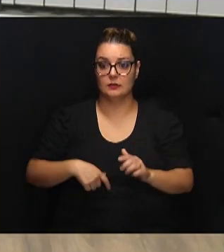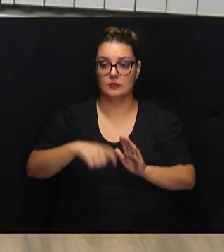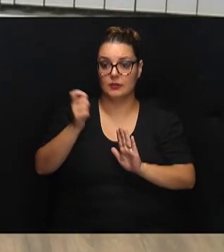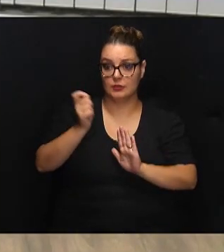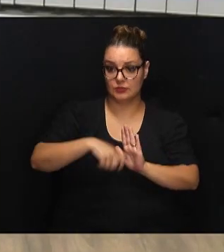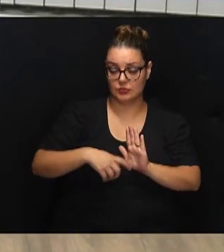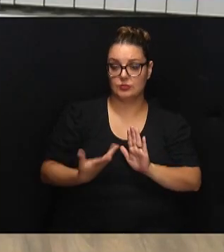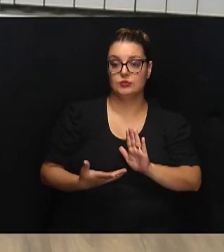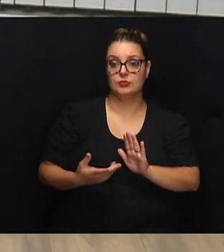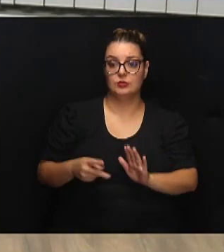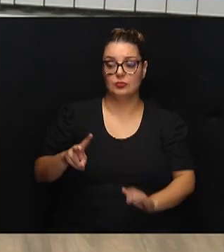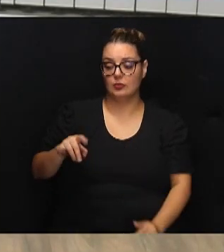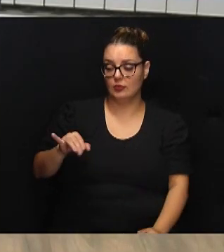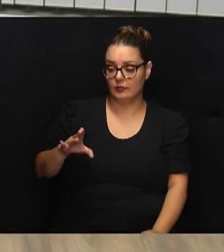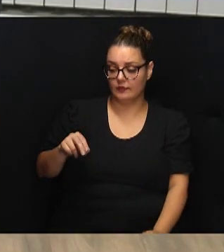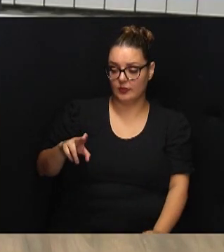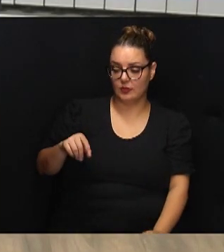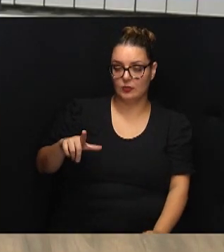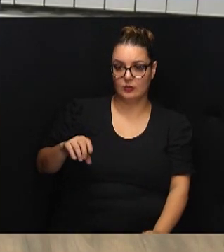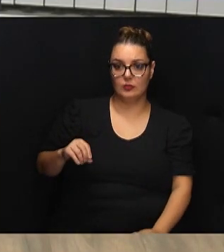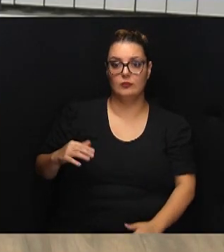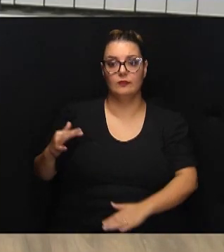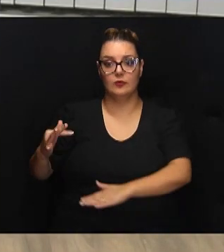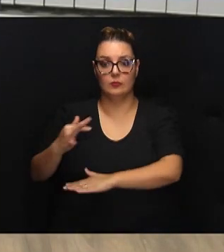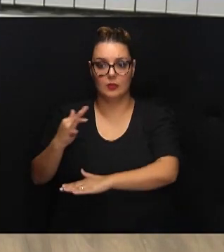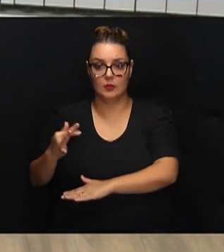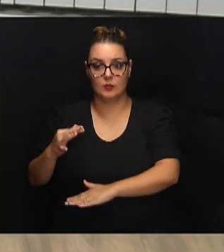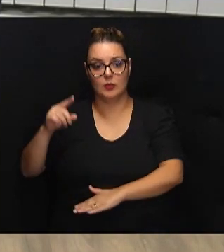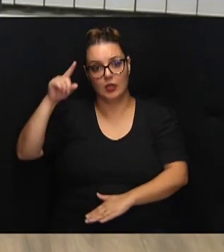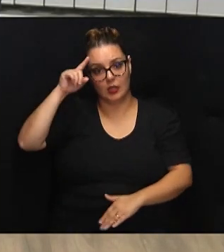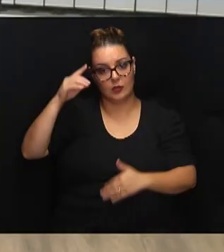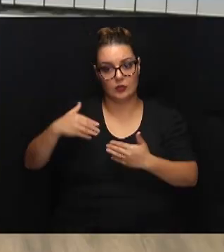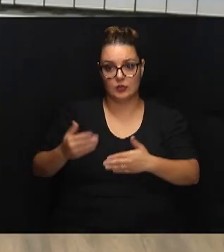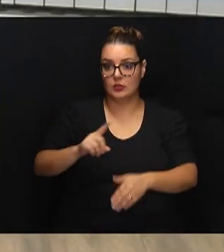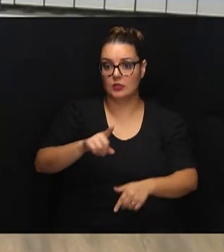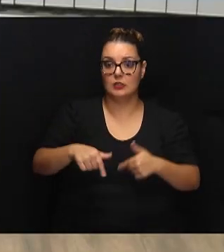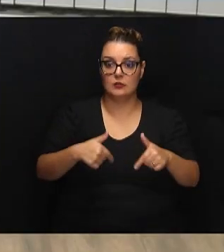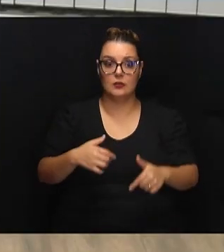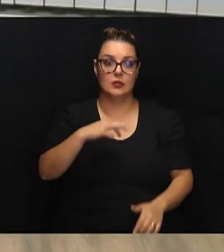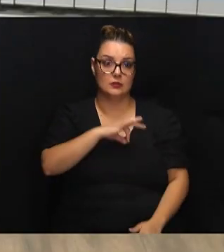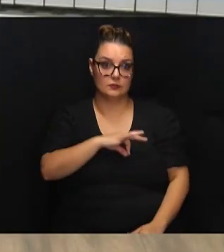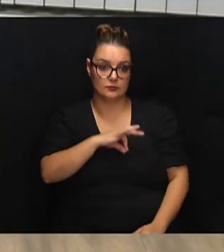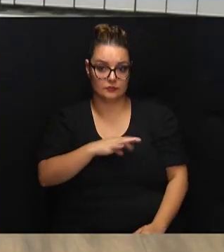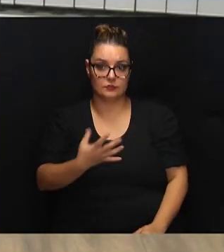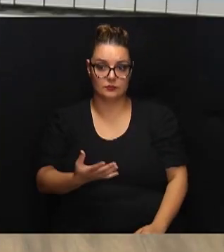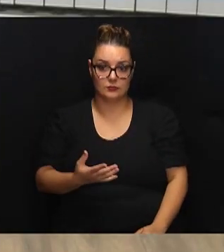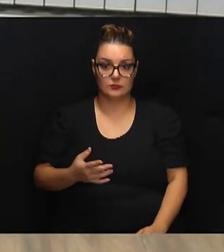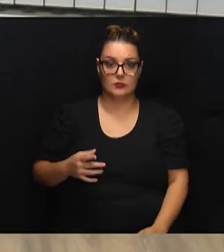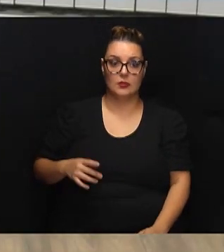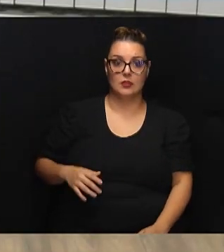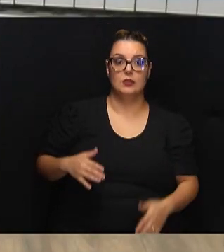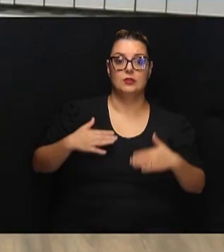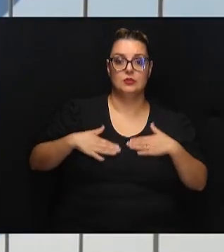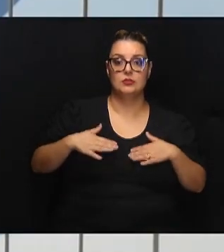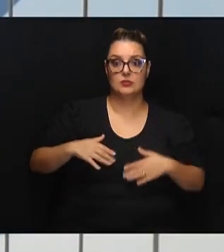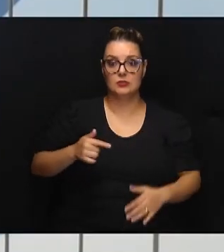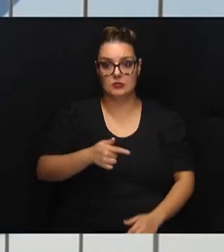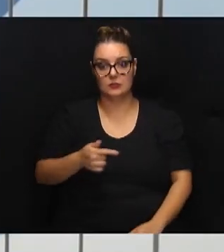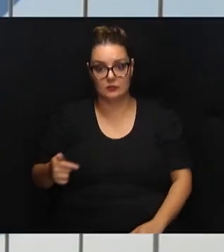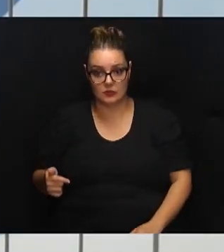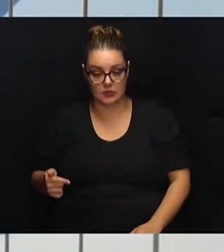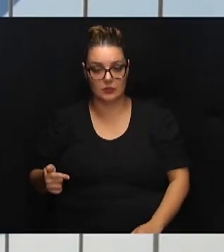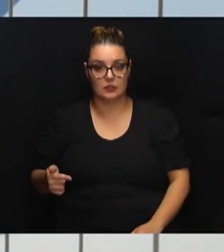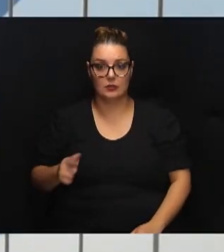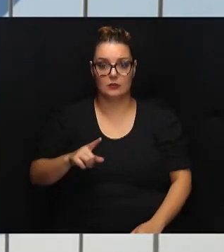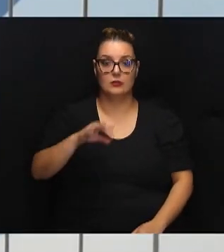registrado, né, com vínculo ali formal, os dias que a gente não trabalha, a gente recebe, que a gente chama de descanso semanal remunerado. É o domingo,